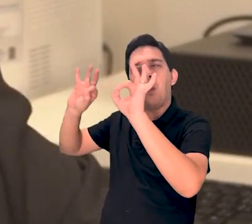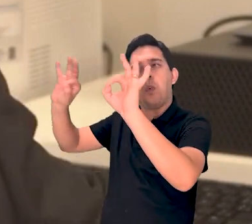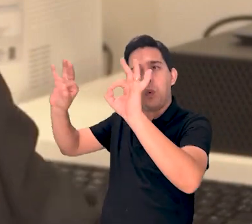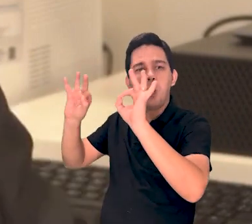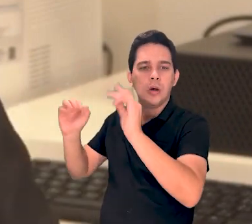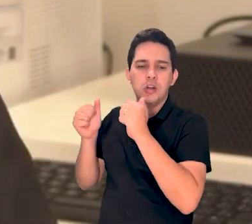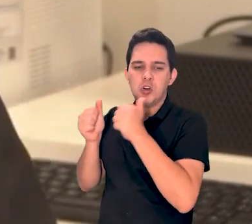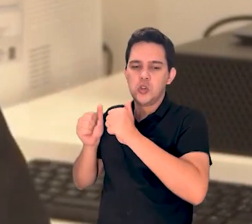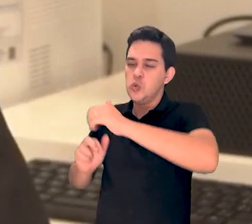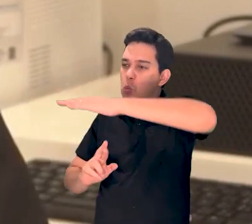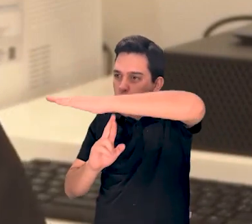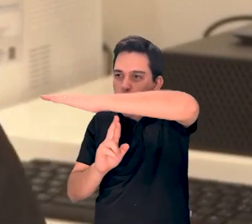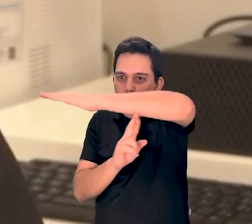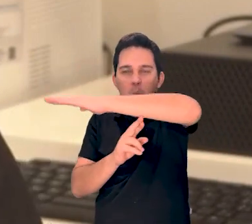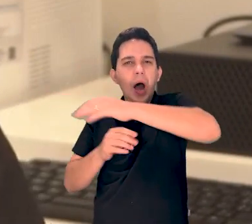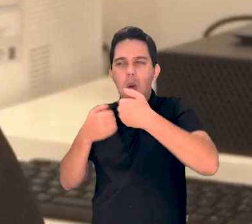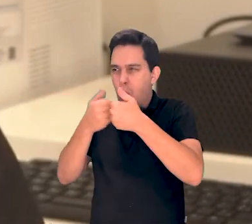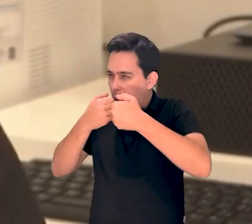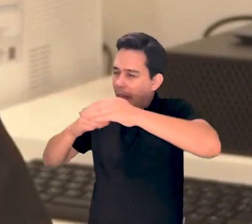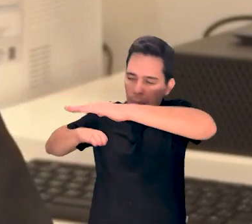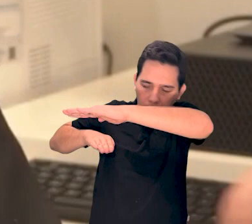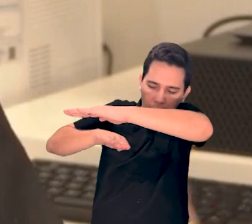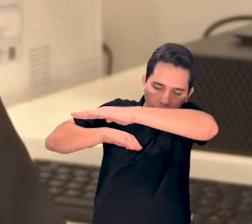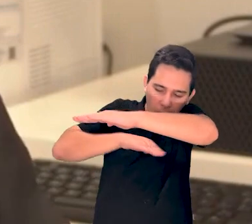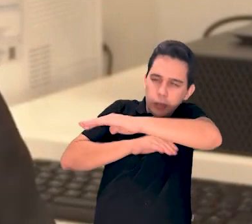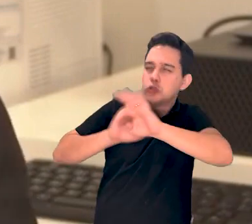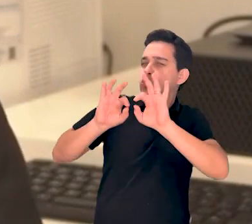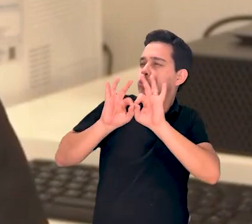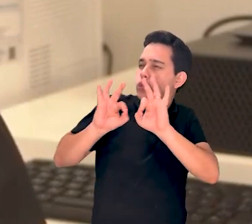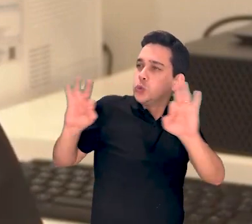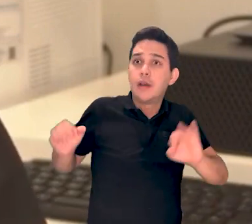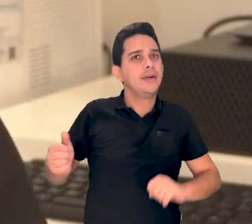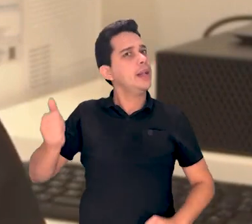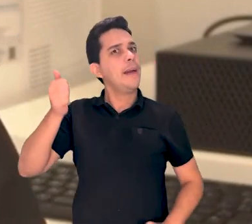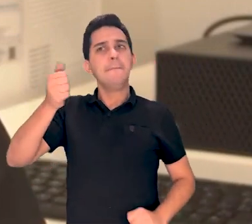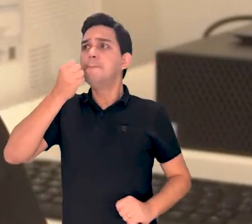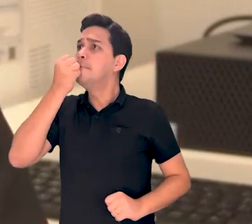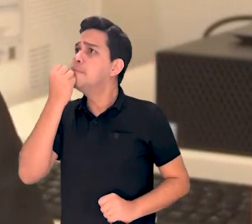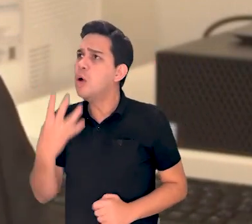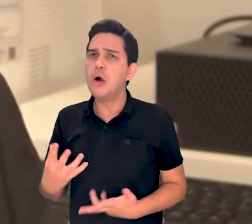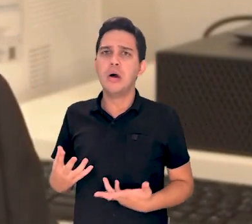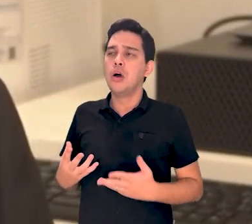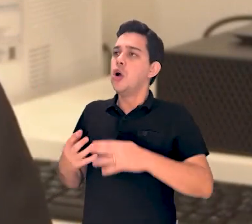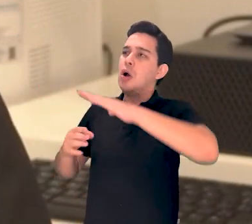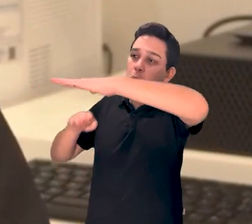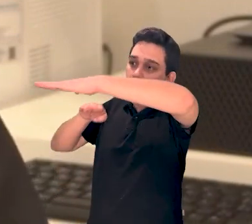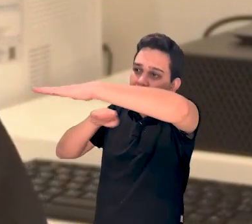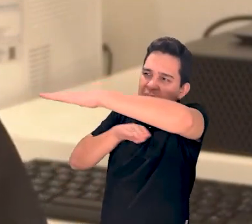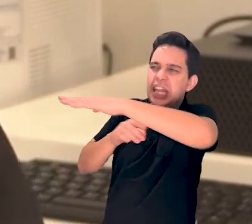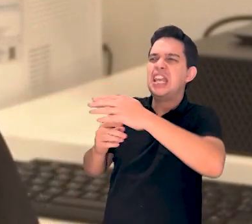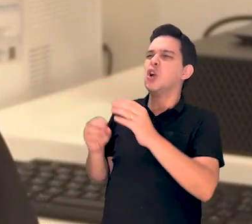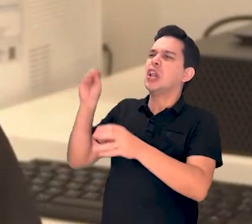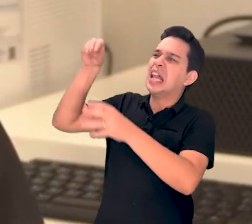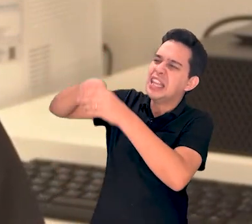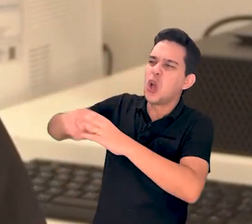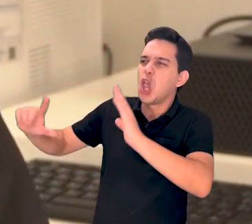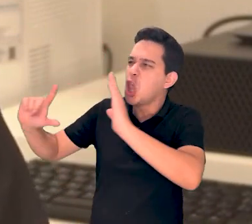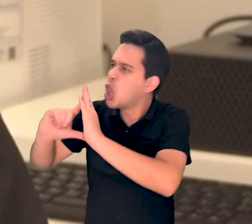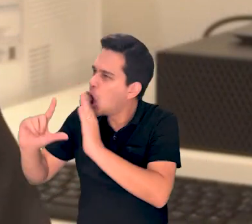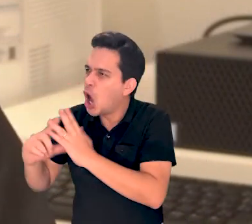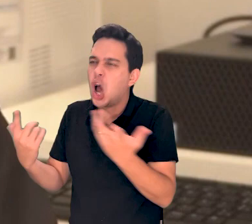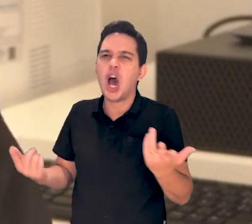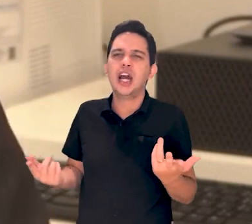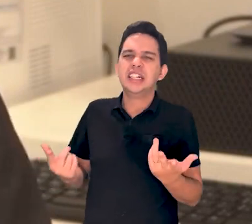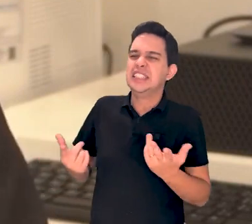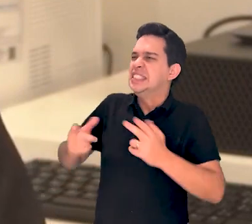um um grande Polo de entroncamento de modais botar loja botar